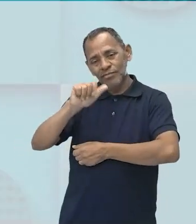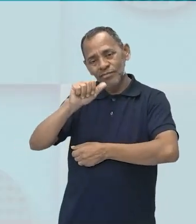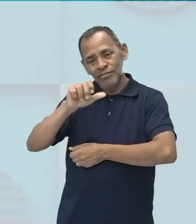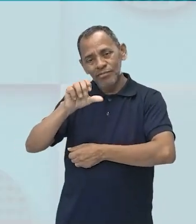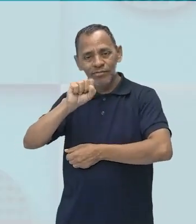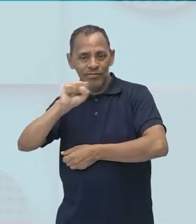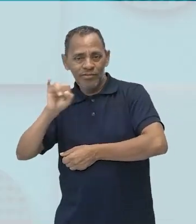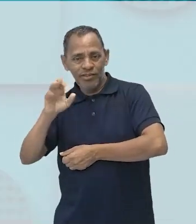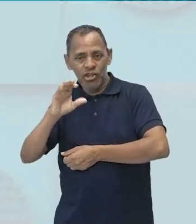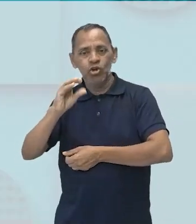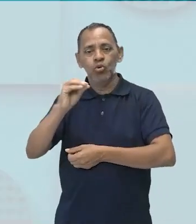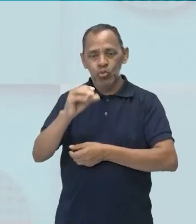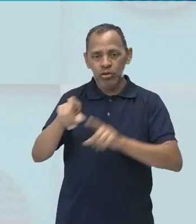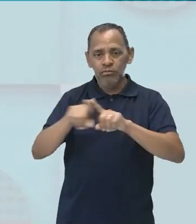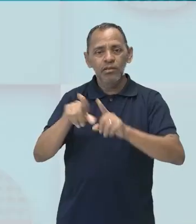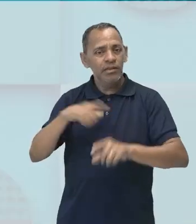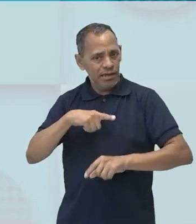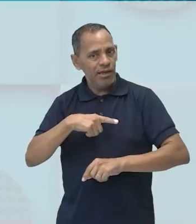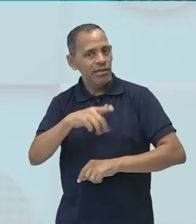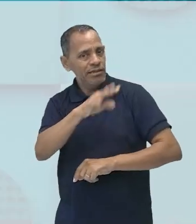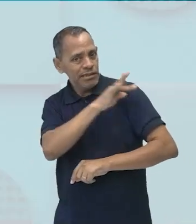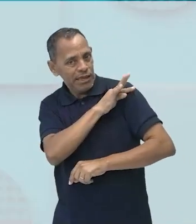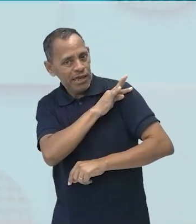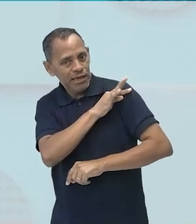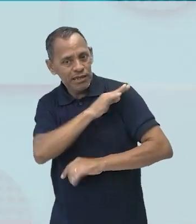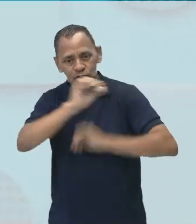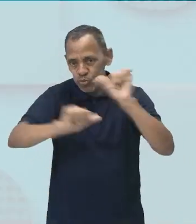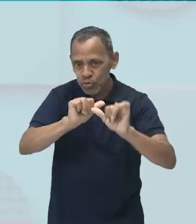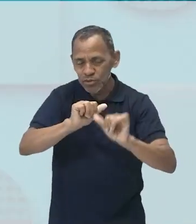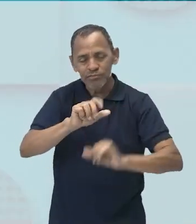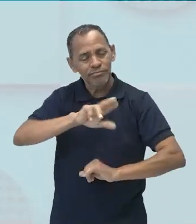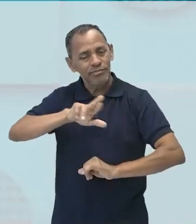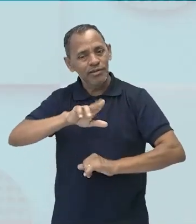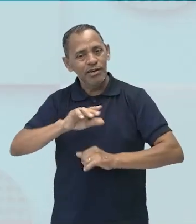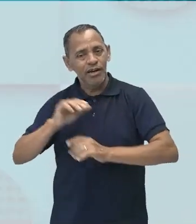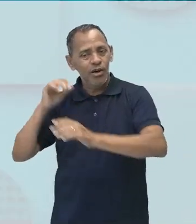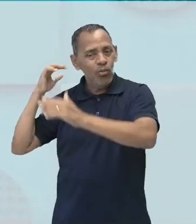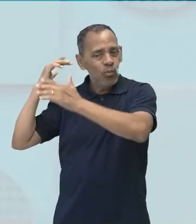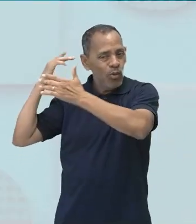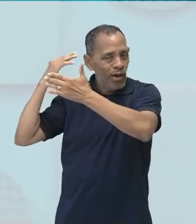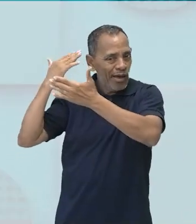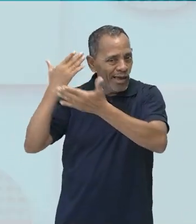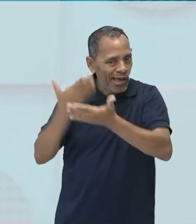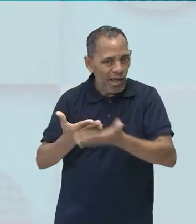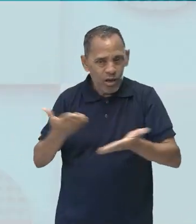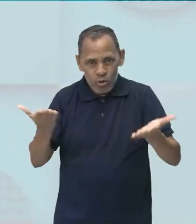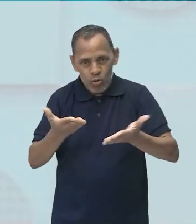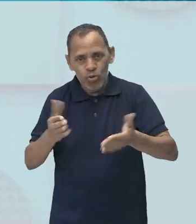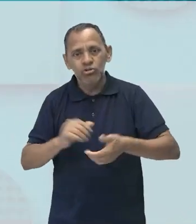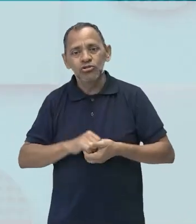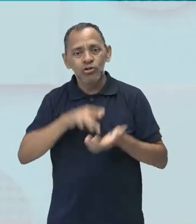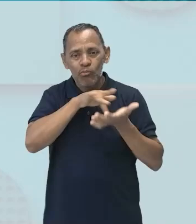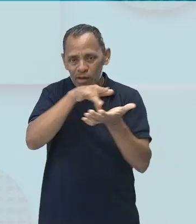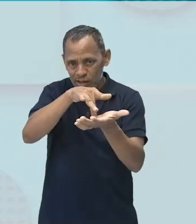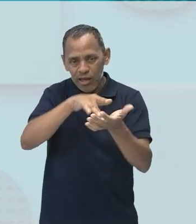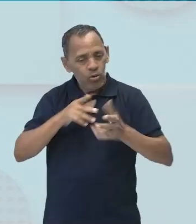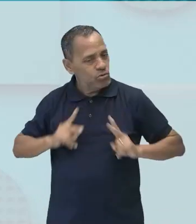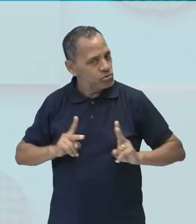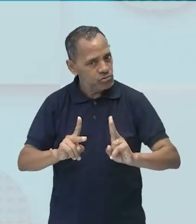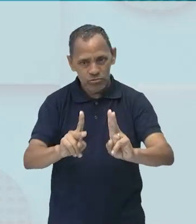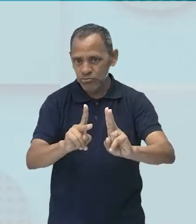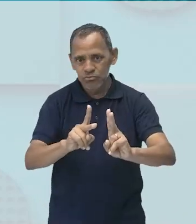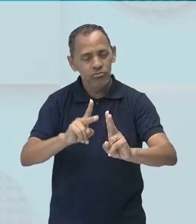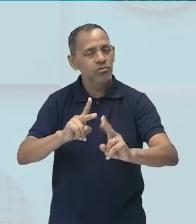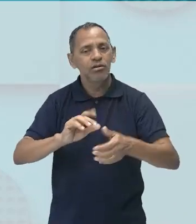as técnicas que não são modificadas ao longo da história do balé, eles continuam com os